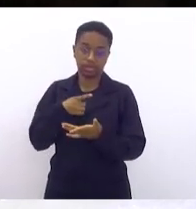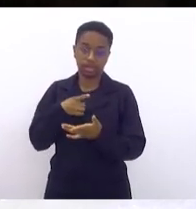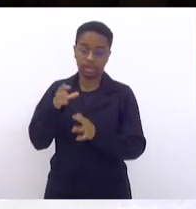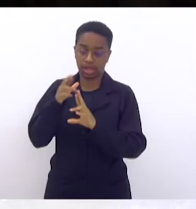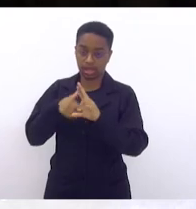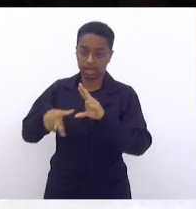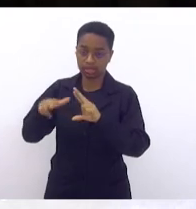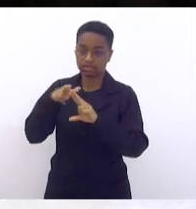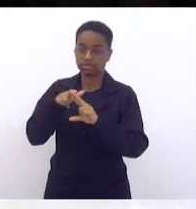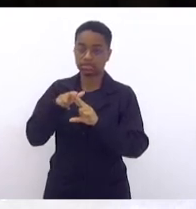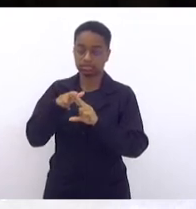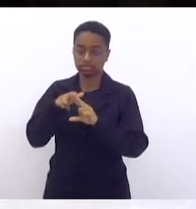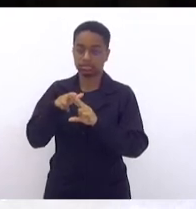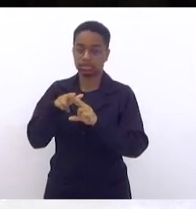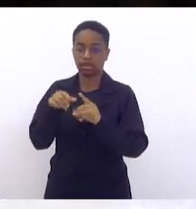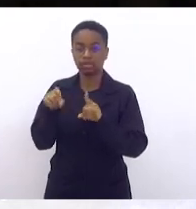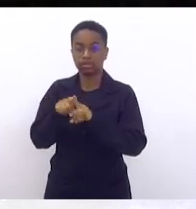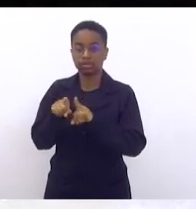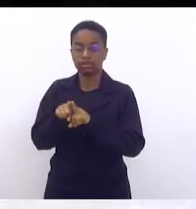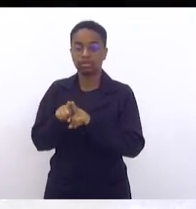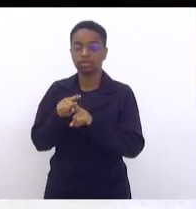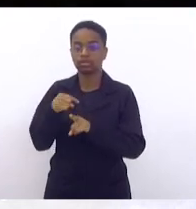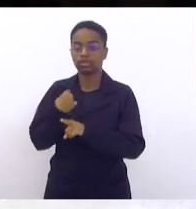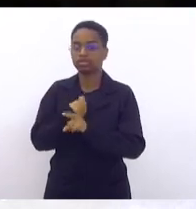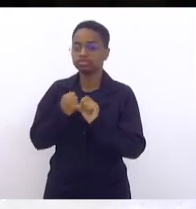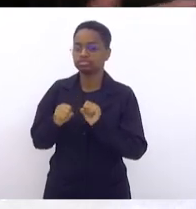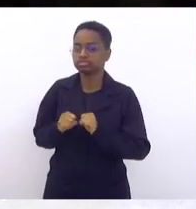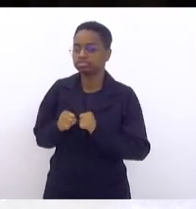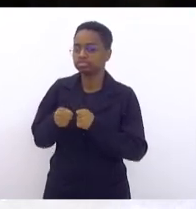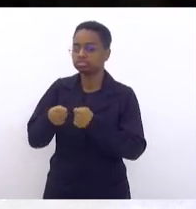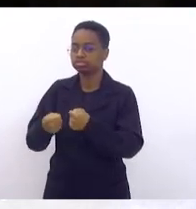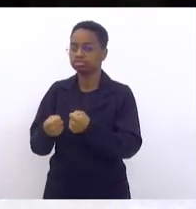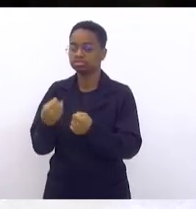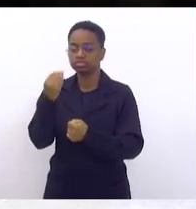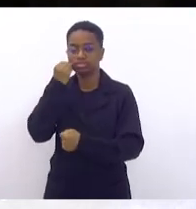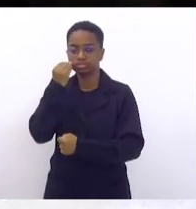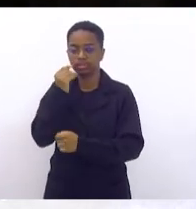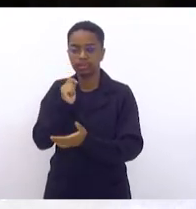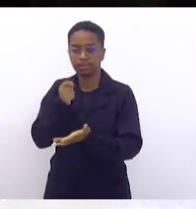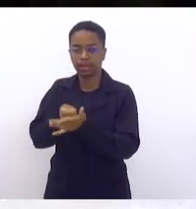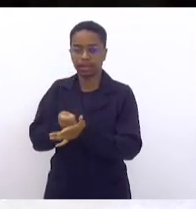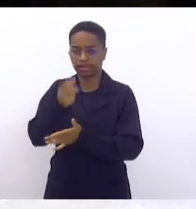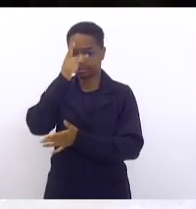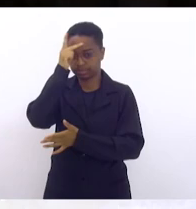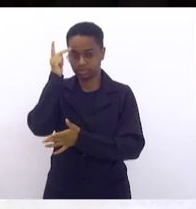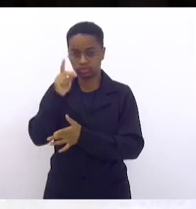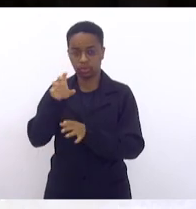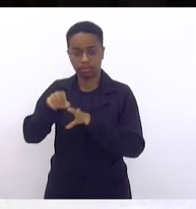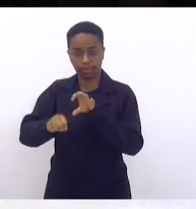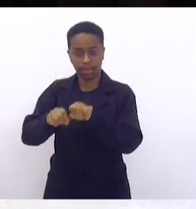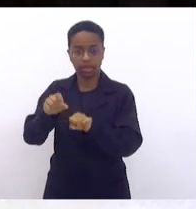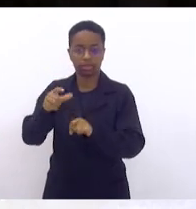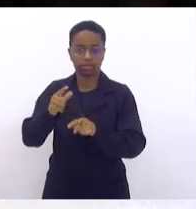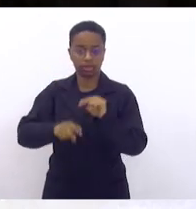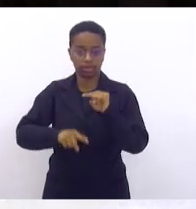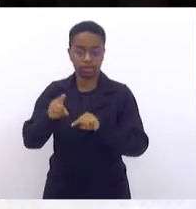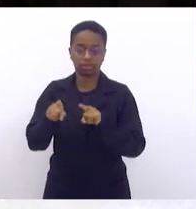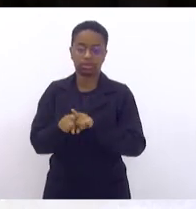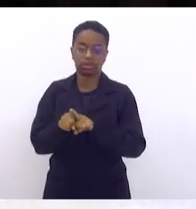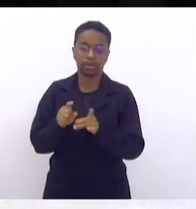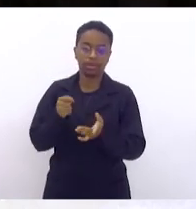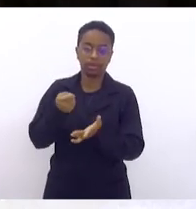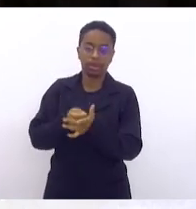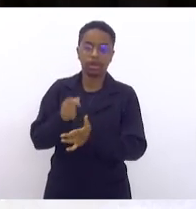reciclagem e a gente tá fazendo um esforço muito grande para remunerar o catador para remunerar a logística